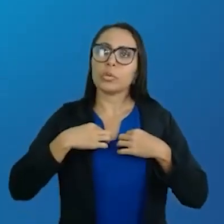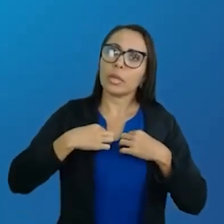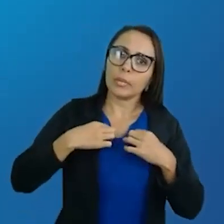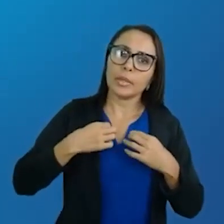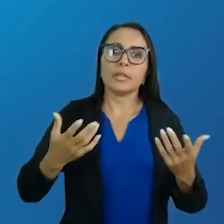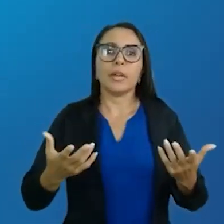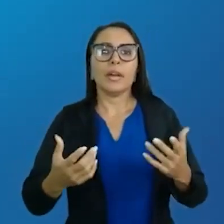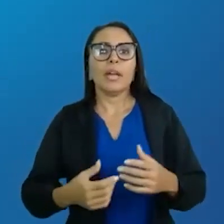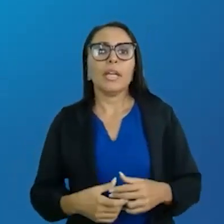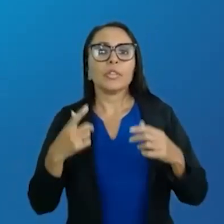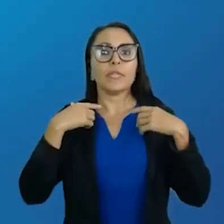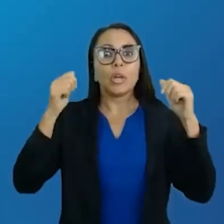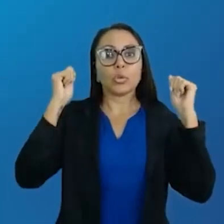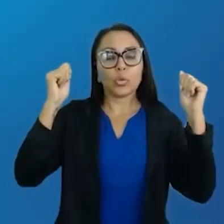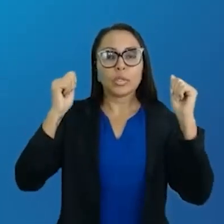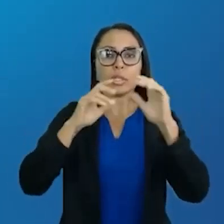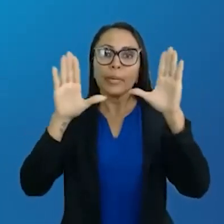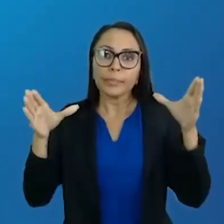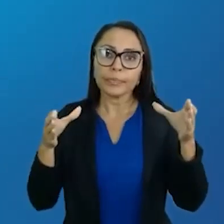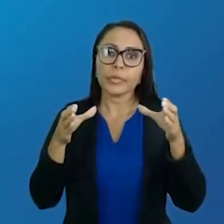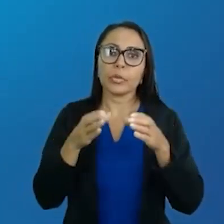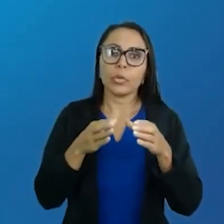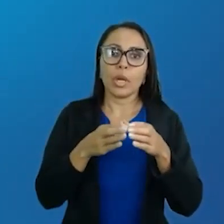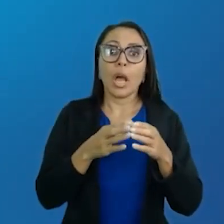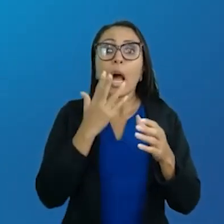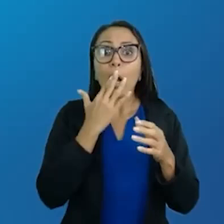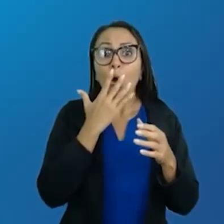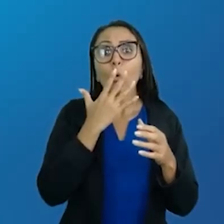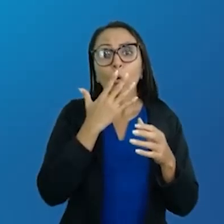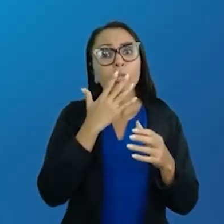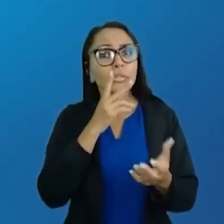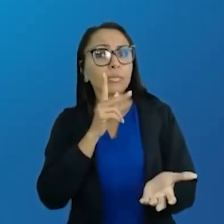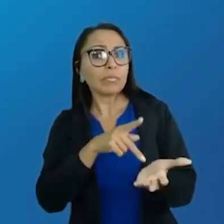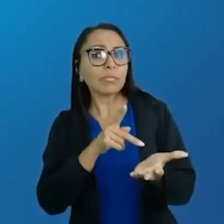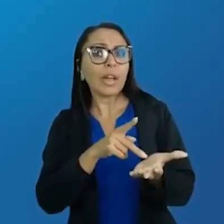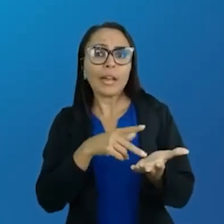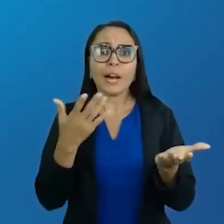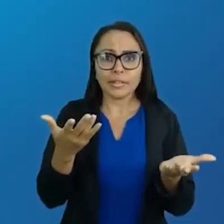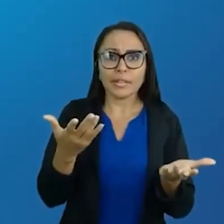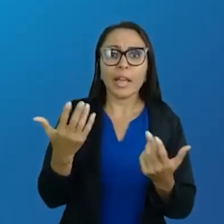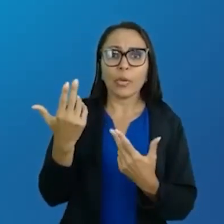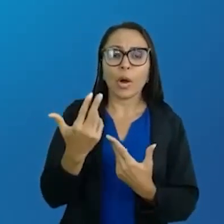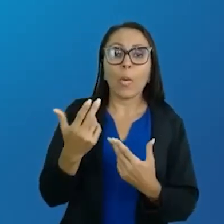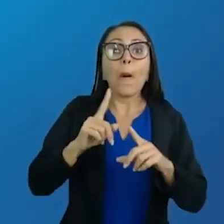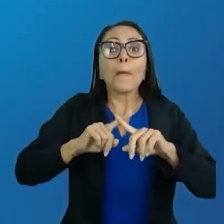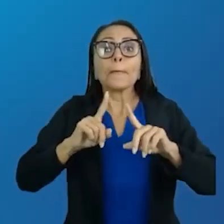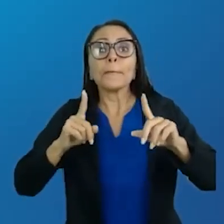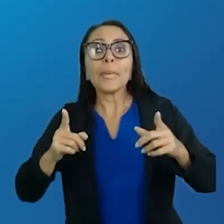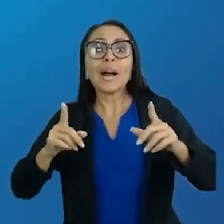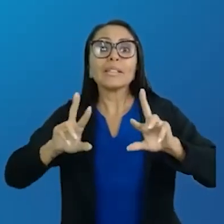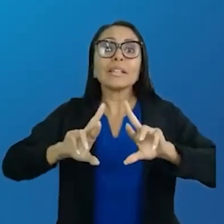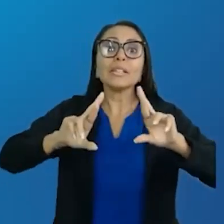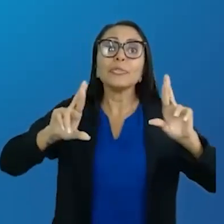Quando você vê torcidas em geral, são pessoas com o mesmo padrão de cores, que é a única característica semelhante, mas com, às vezes,